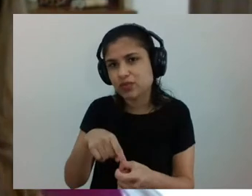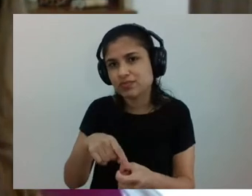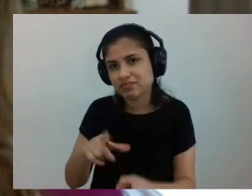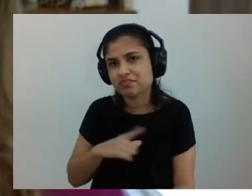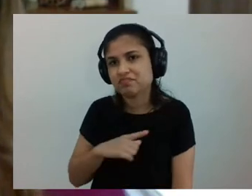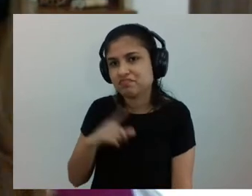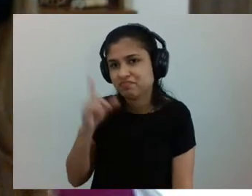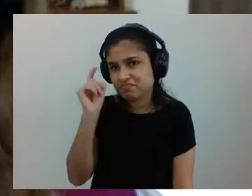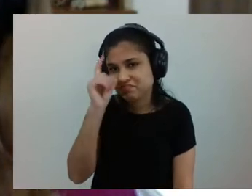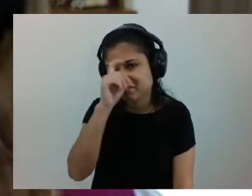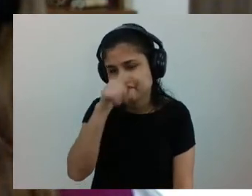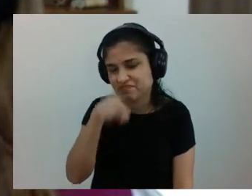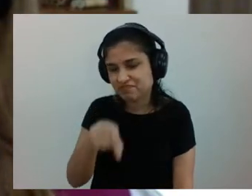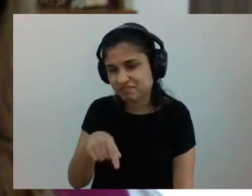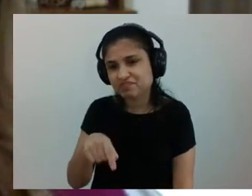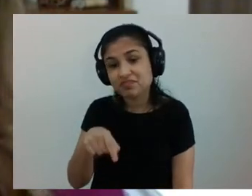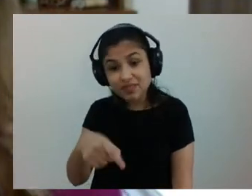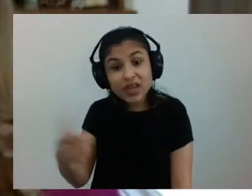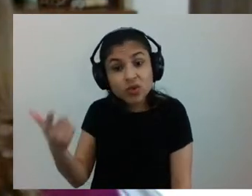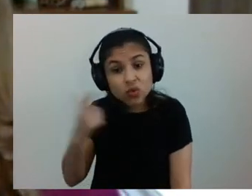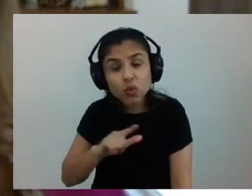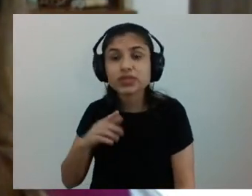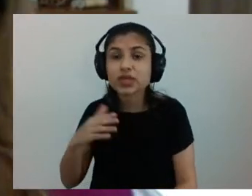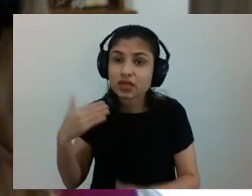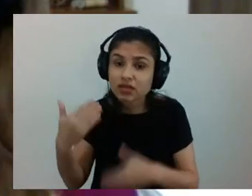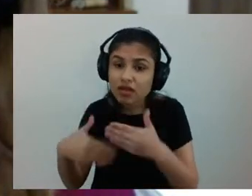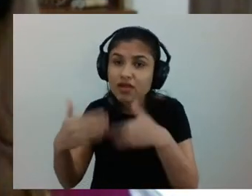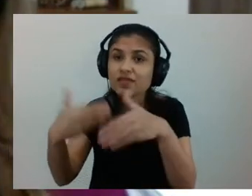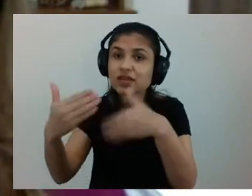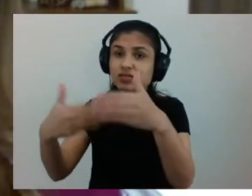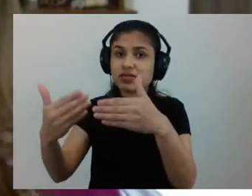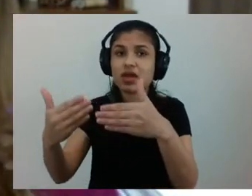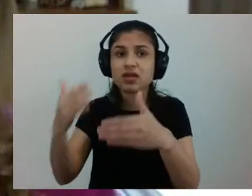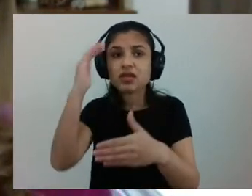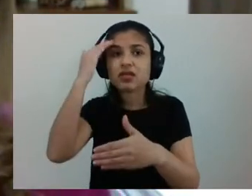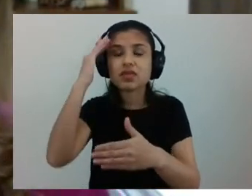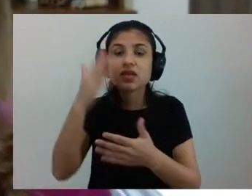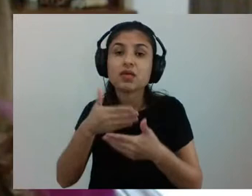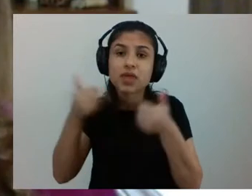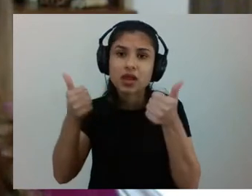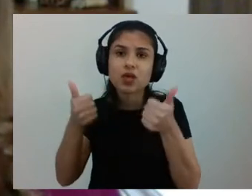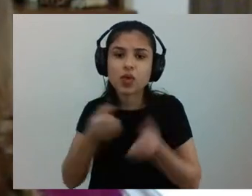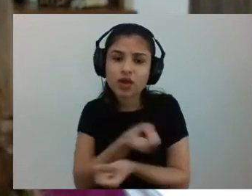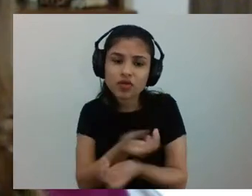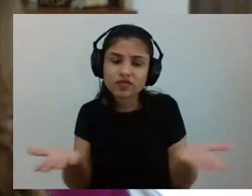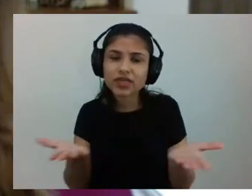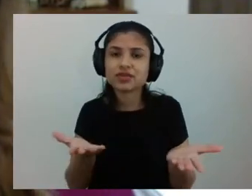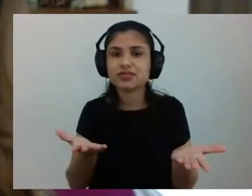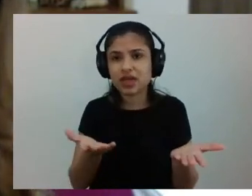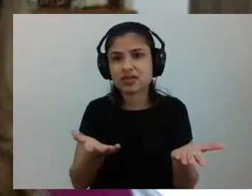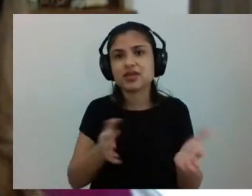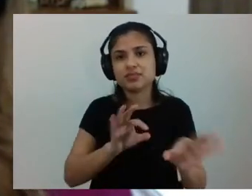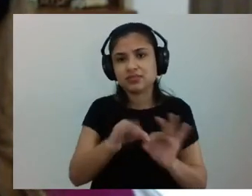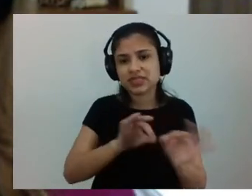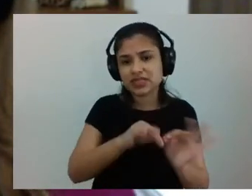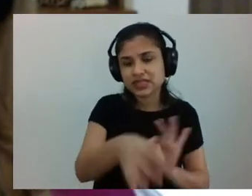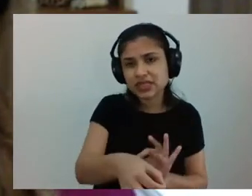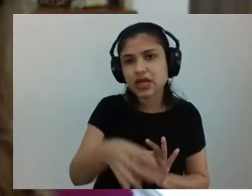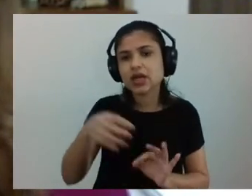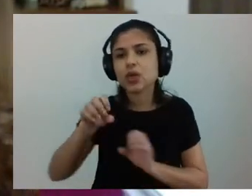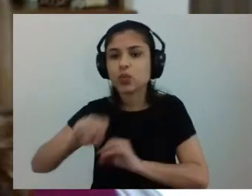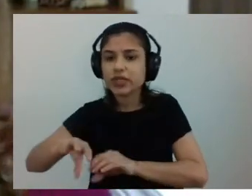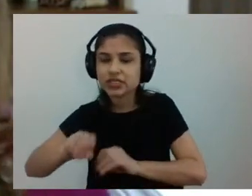questão, avançar nessa compreensão e ofertar suas atividades de ensino e extensão com bastante